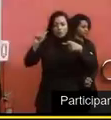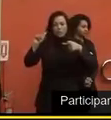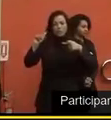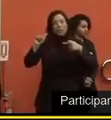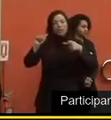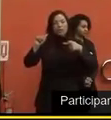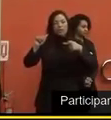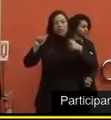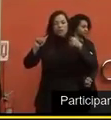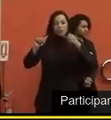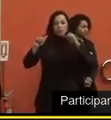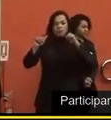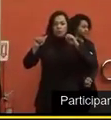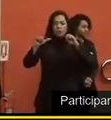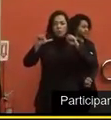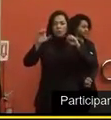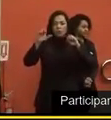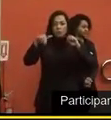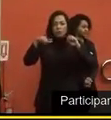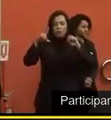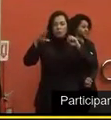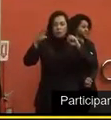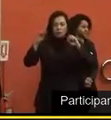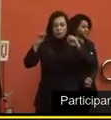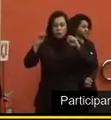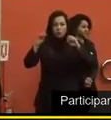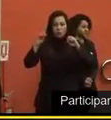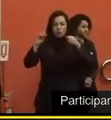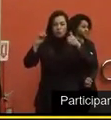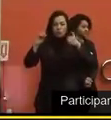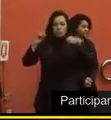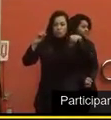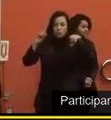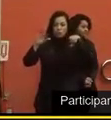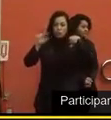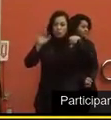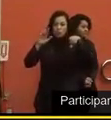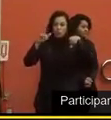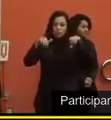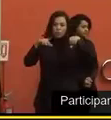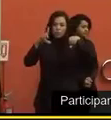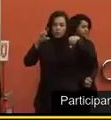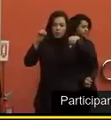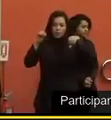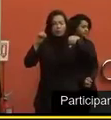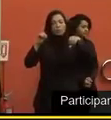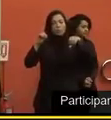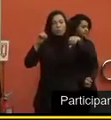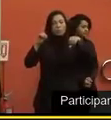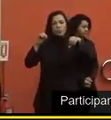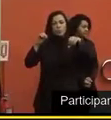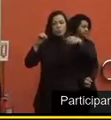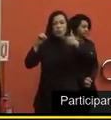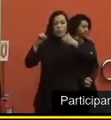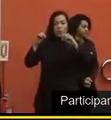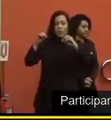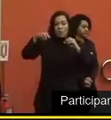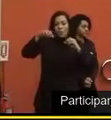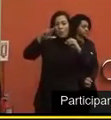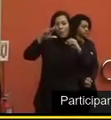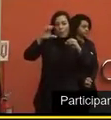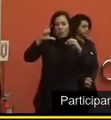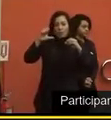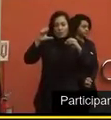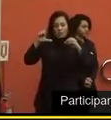Pellicer, Leandro Soares Viegas, Fernando Caio Pinho Camurça, Marcelo